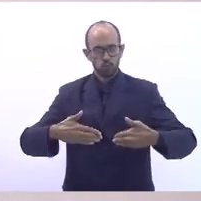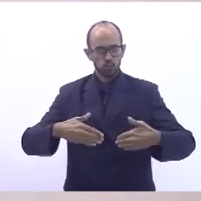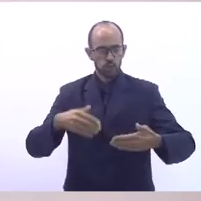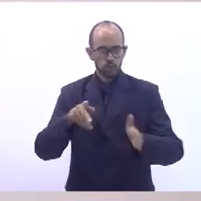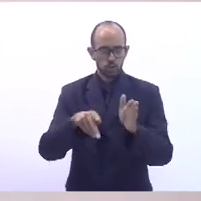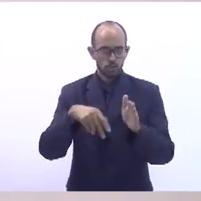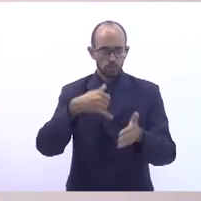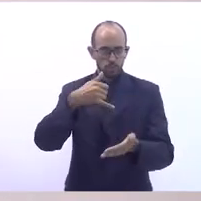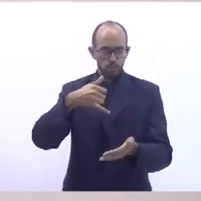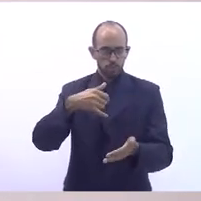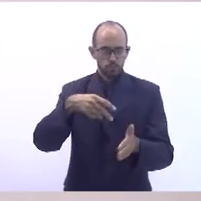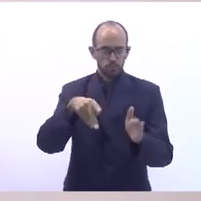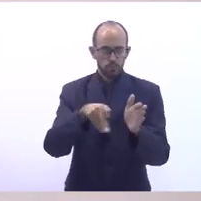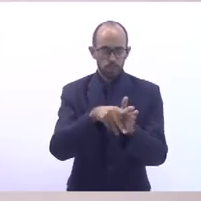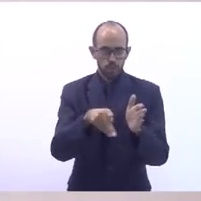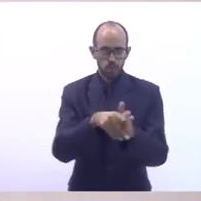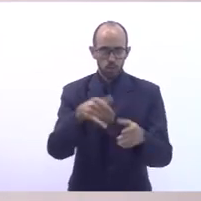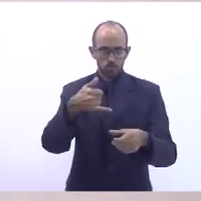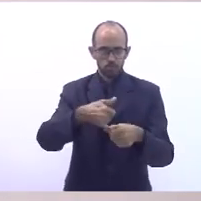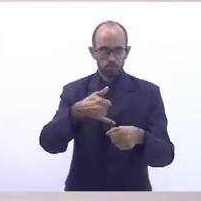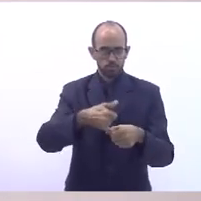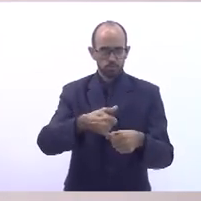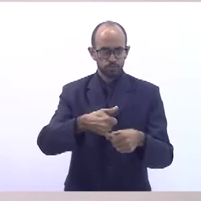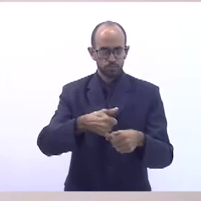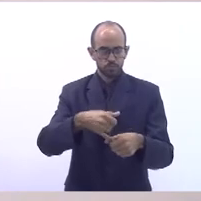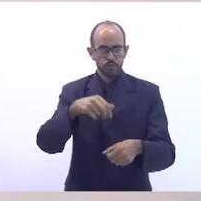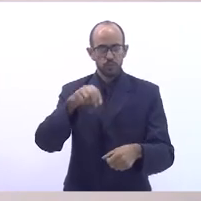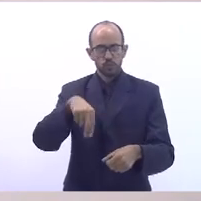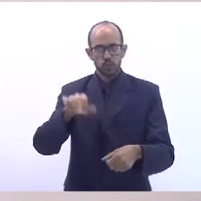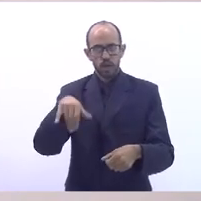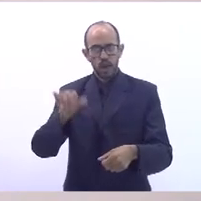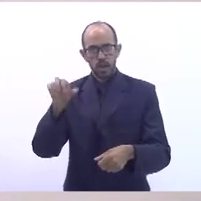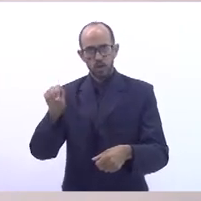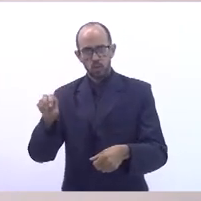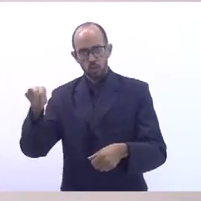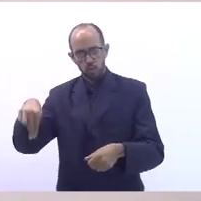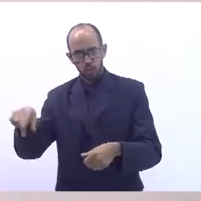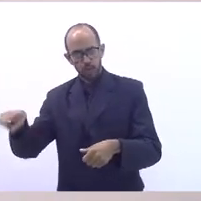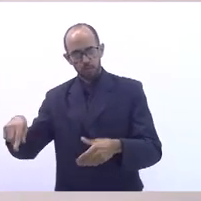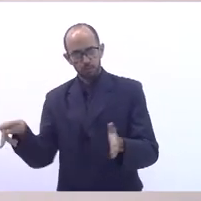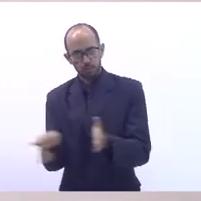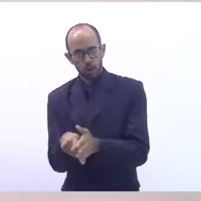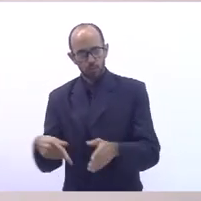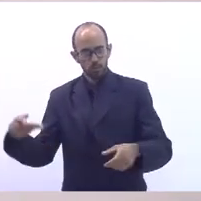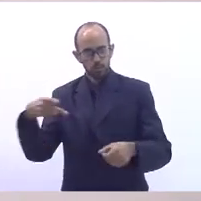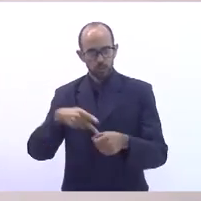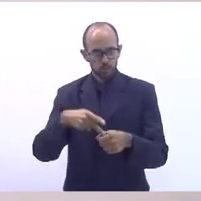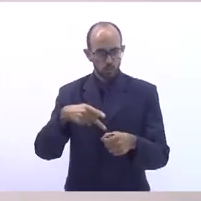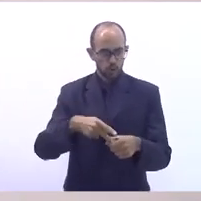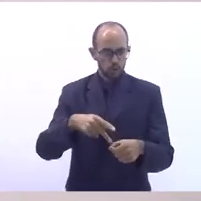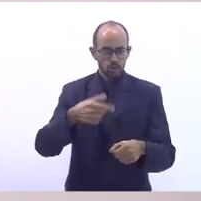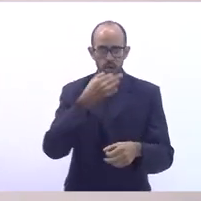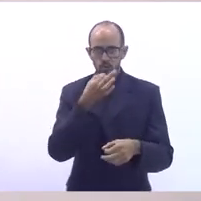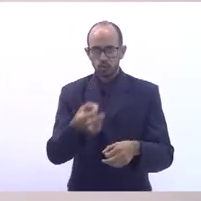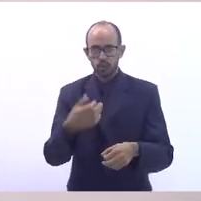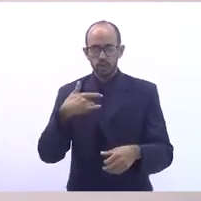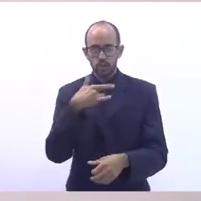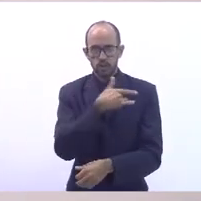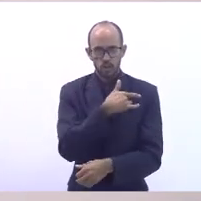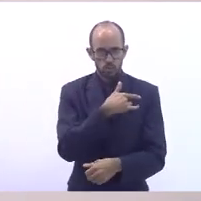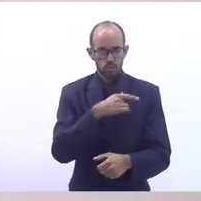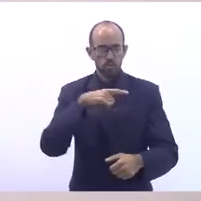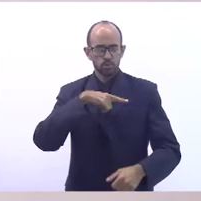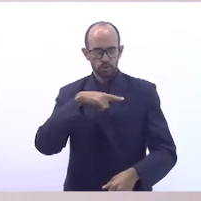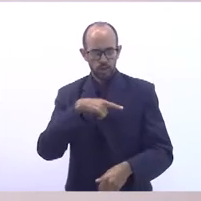petróleo na disputa entre o cânhamo que é feito da cannabis e o nylon originado do petróleo dentro da justificativa da saúde é viável o